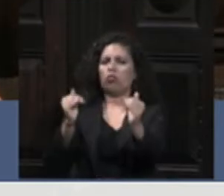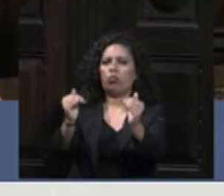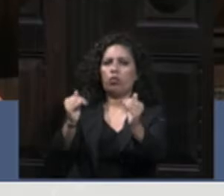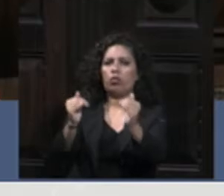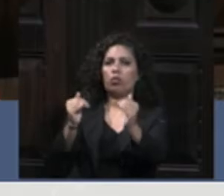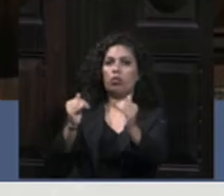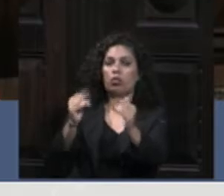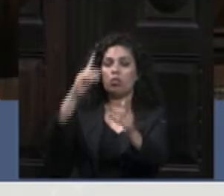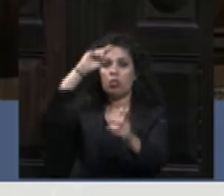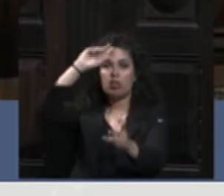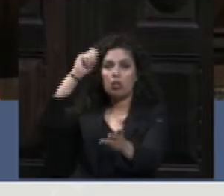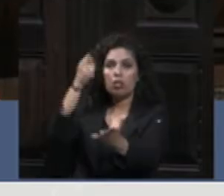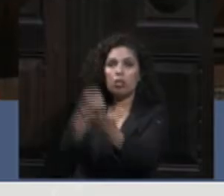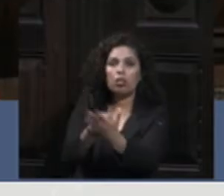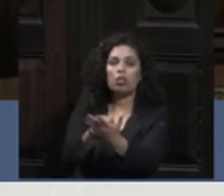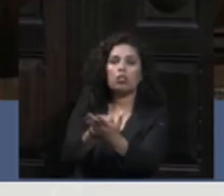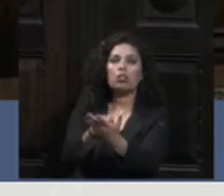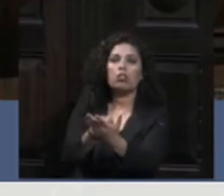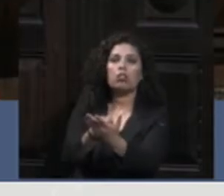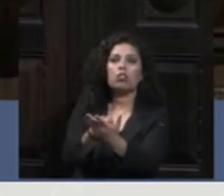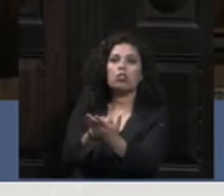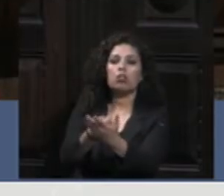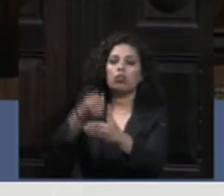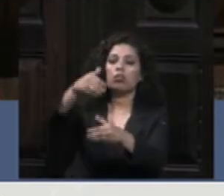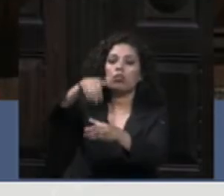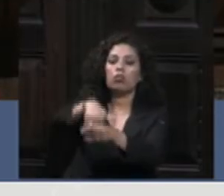a decisão das urnas,